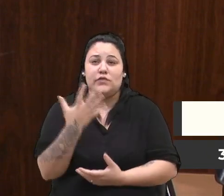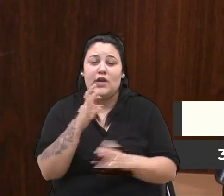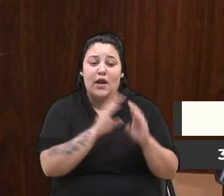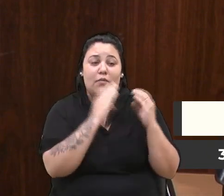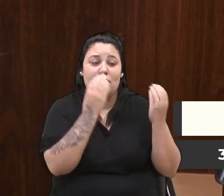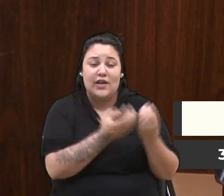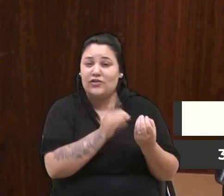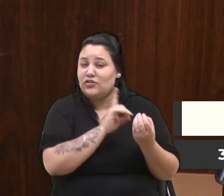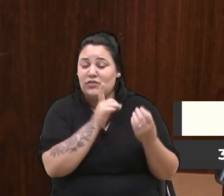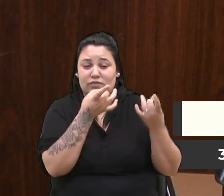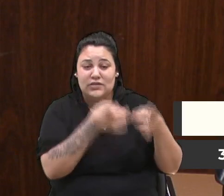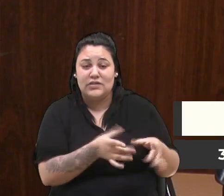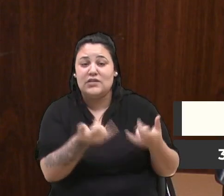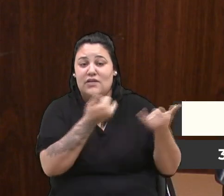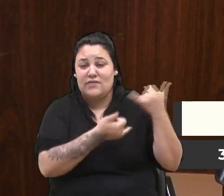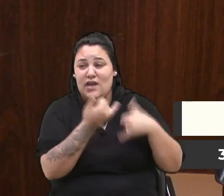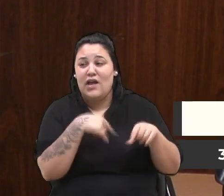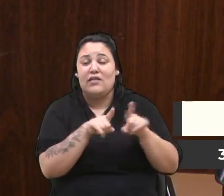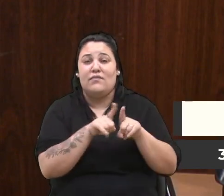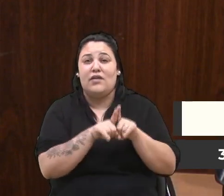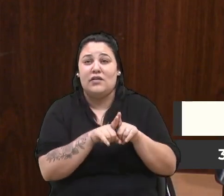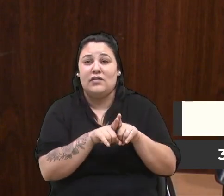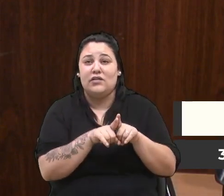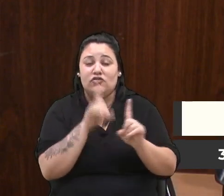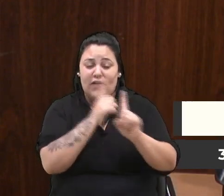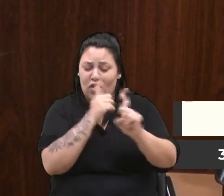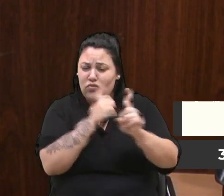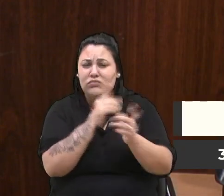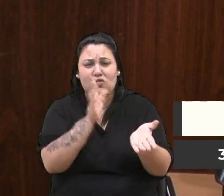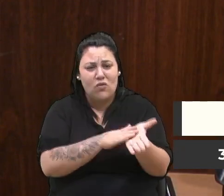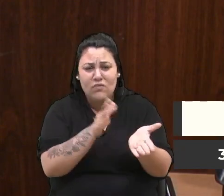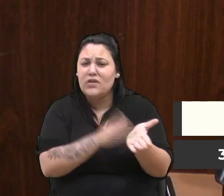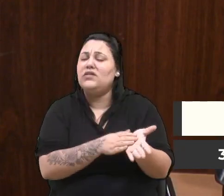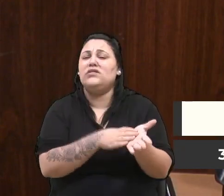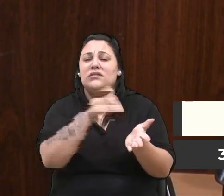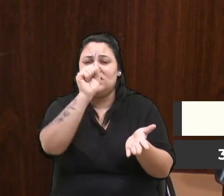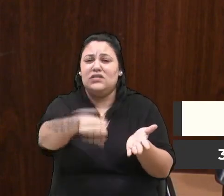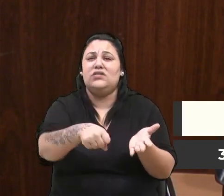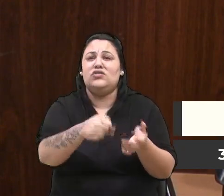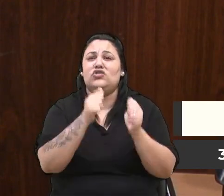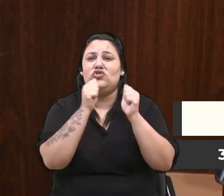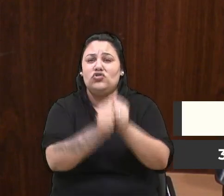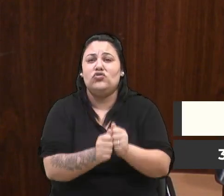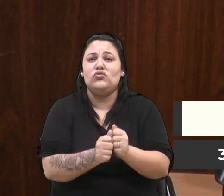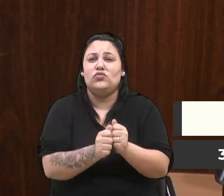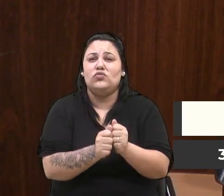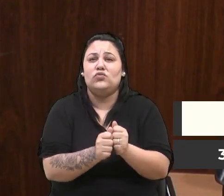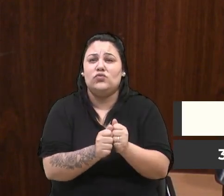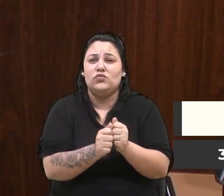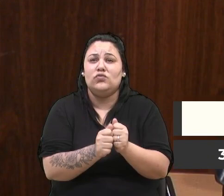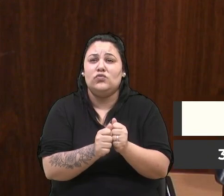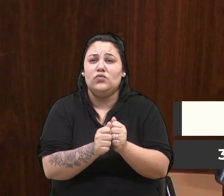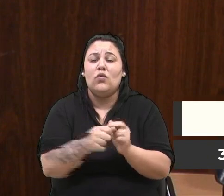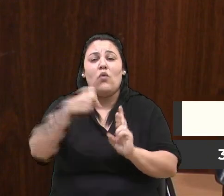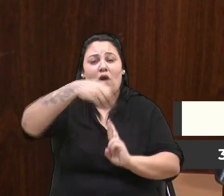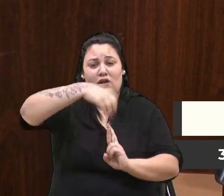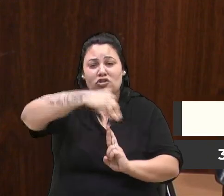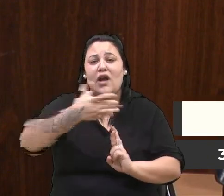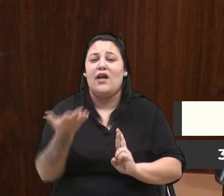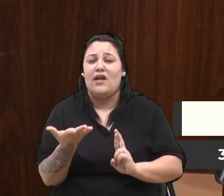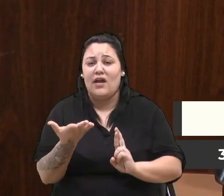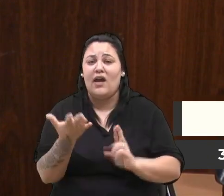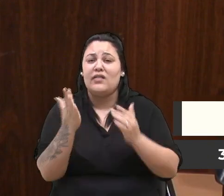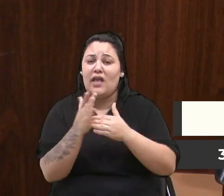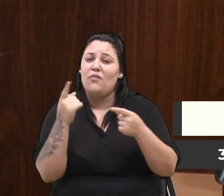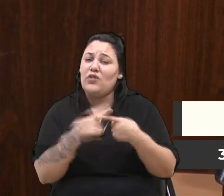de ir avisando e que a gente vá buscando, sim, soluções e cobranças especificamente com a nossa concessionária de energia. Até porque essa não é uma briga